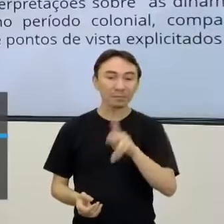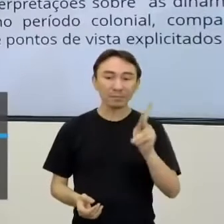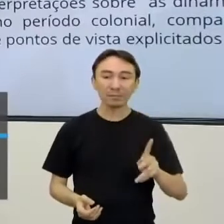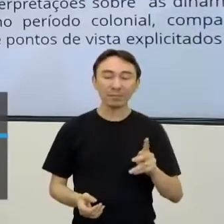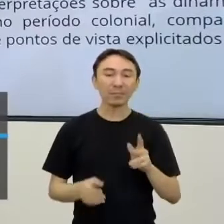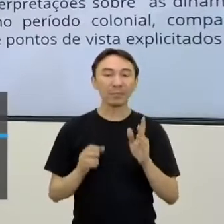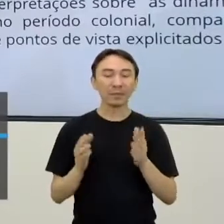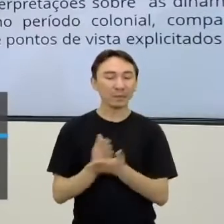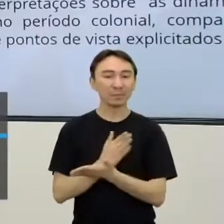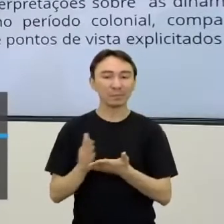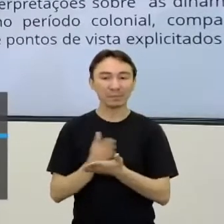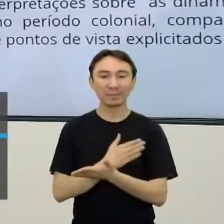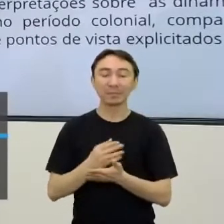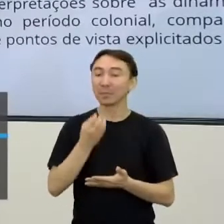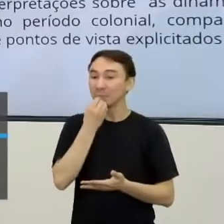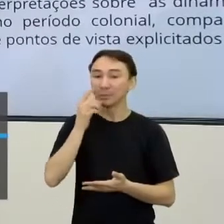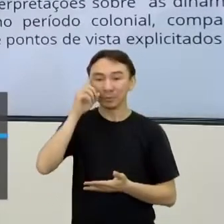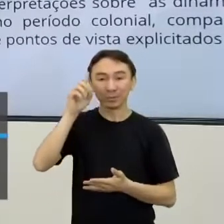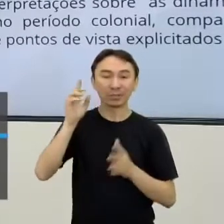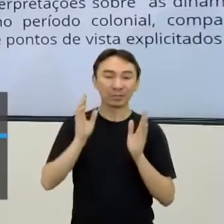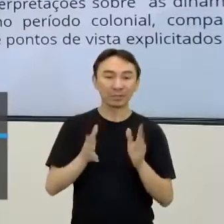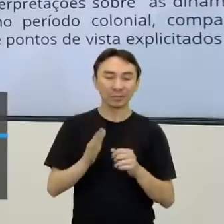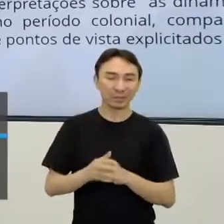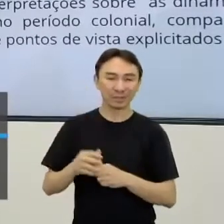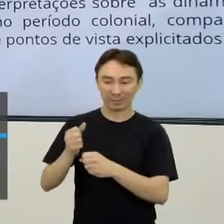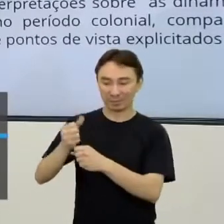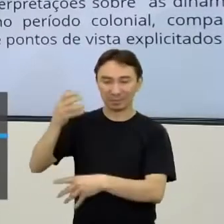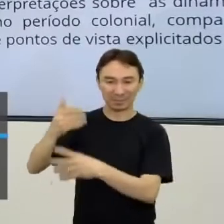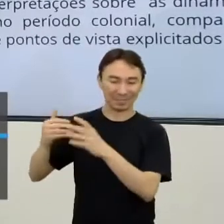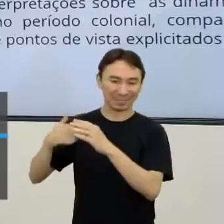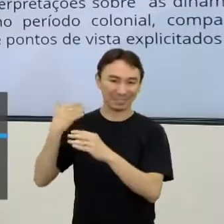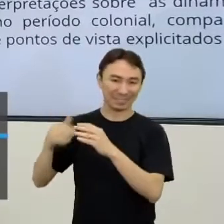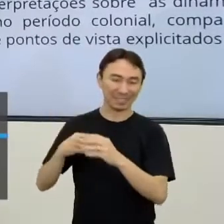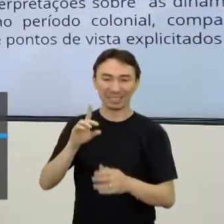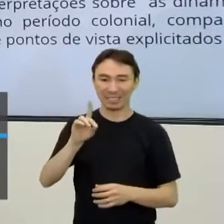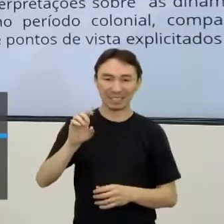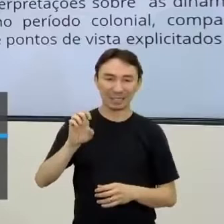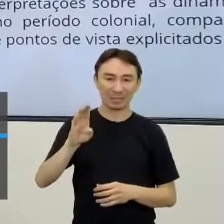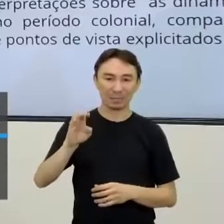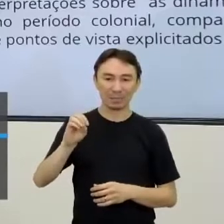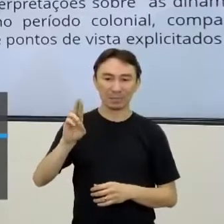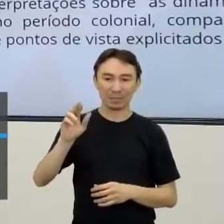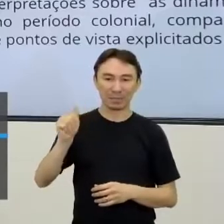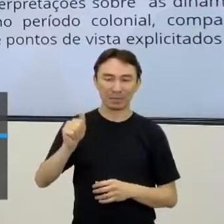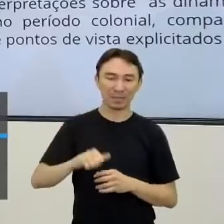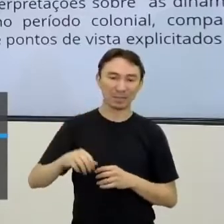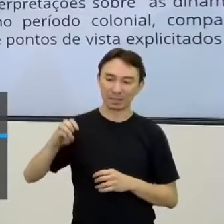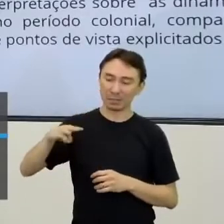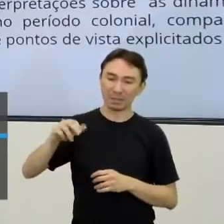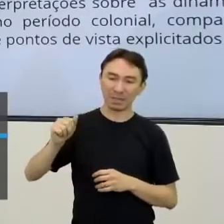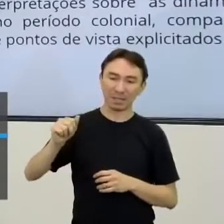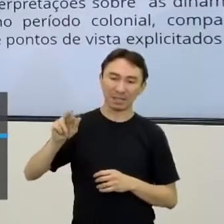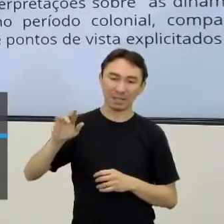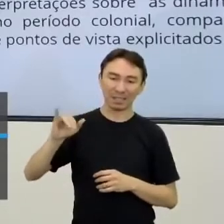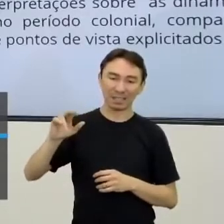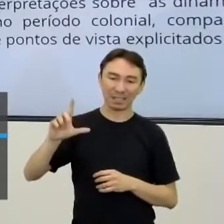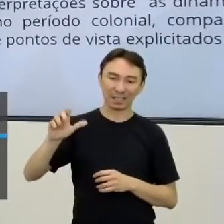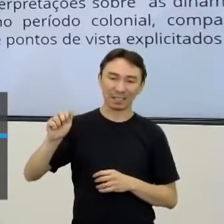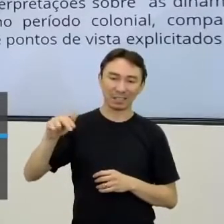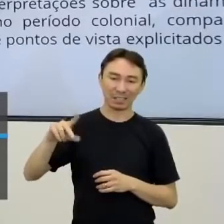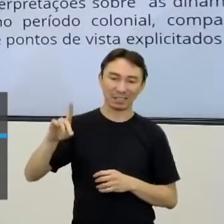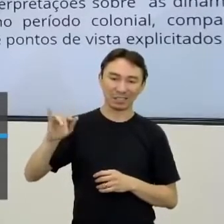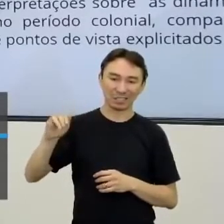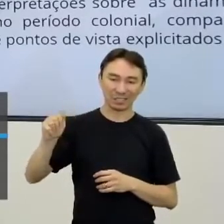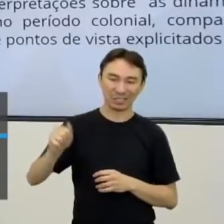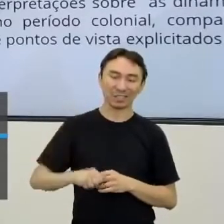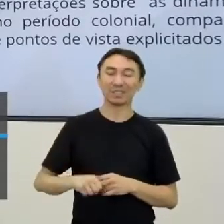dando bom dia aqui. Bom dia pro Débora, bom dia aqui pro Marilândia. Bom dia